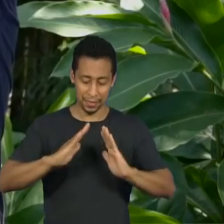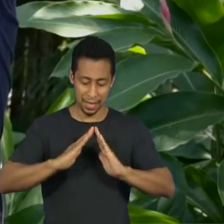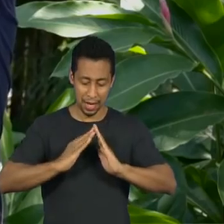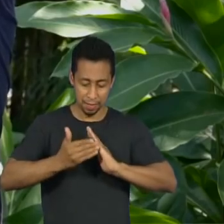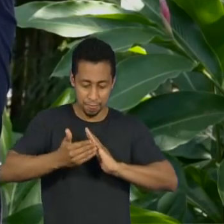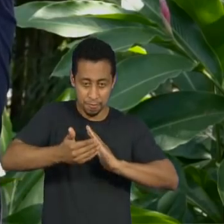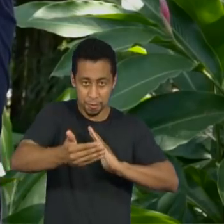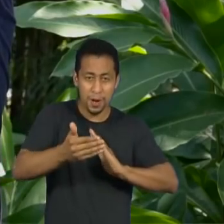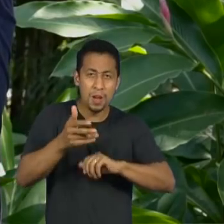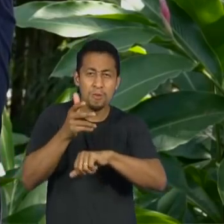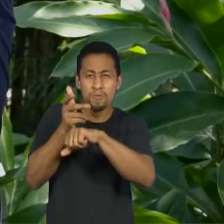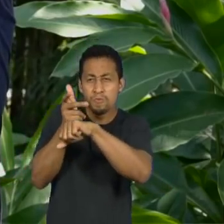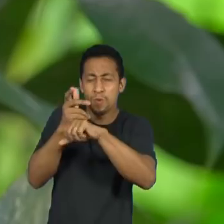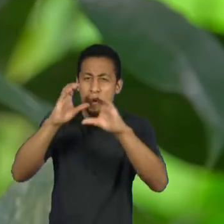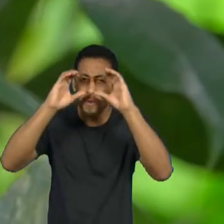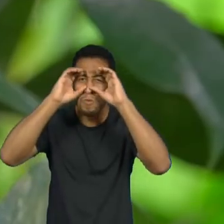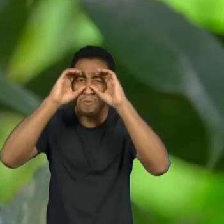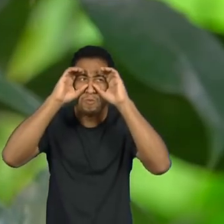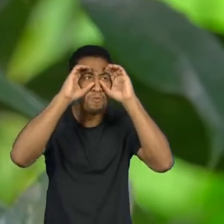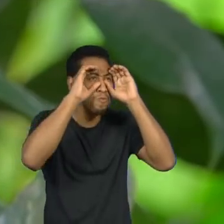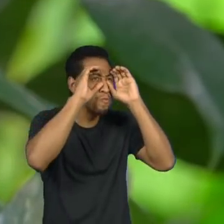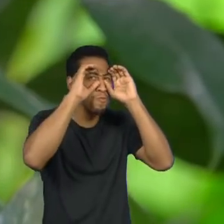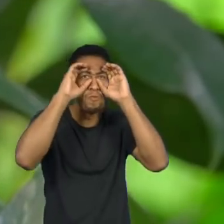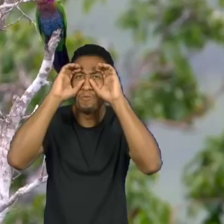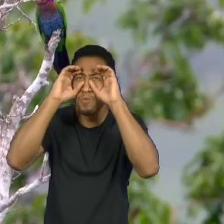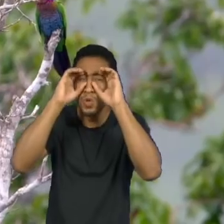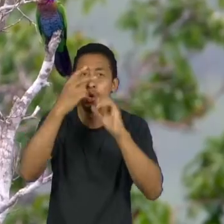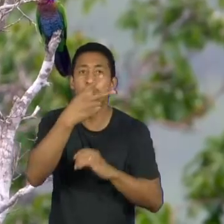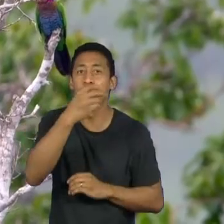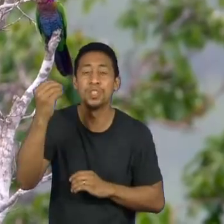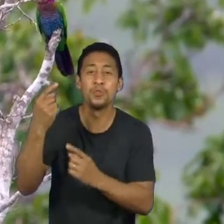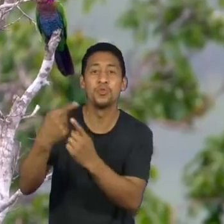registrei mais que 200 espécies de passarinhos.